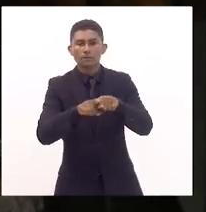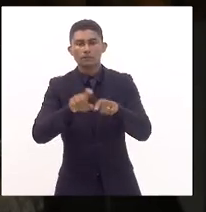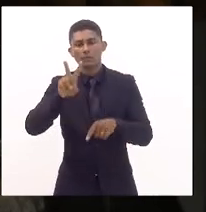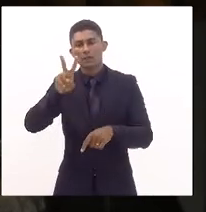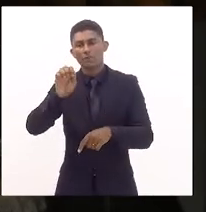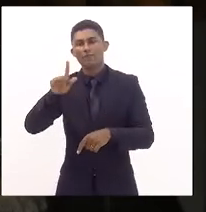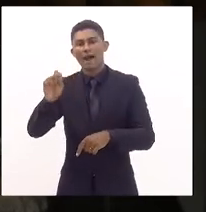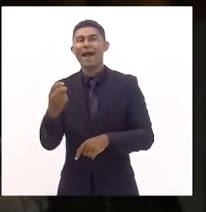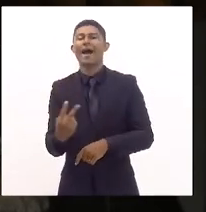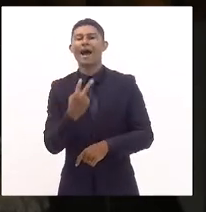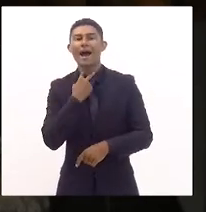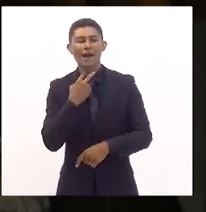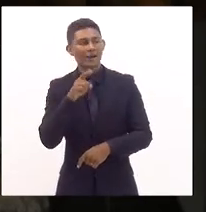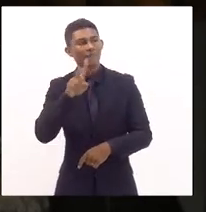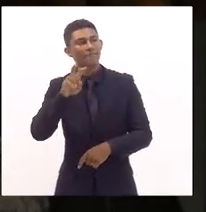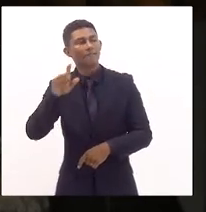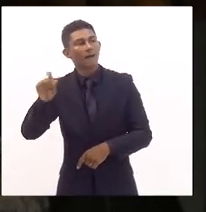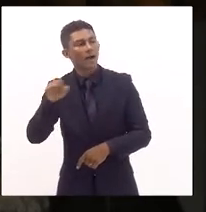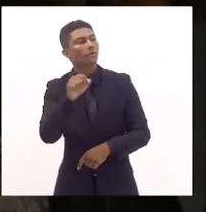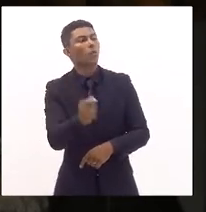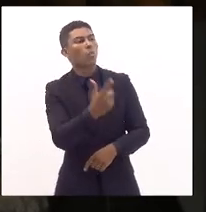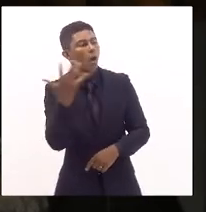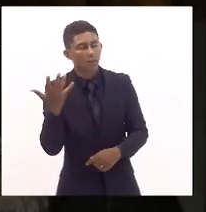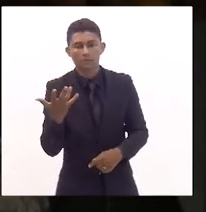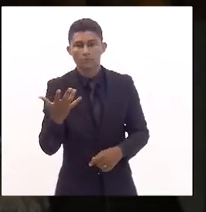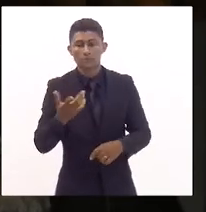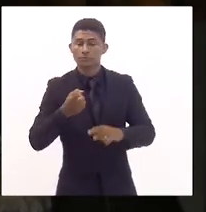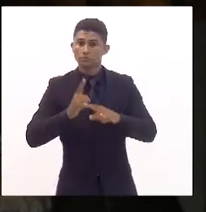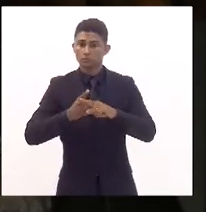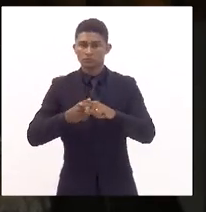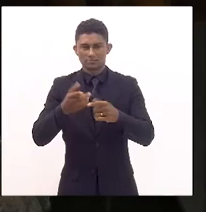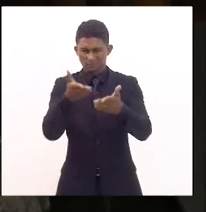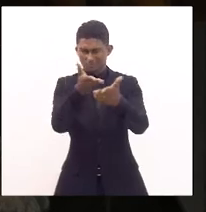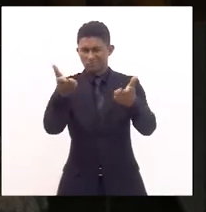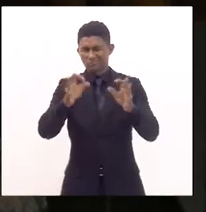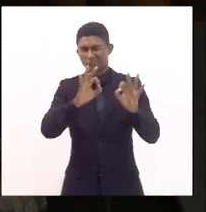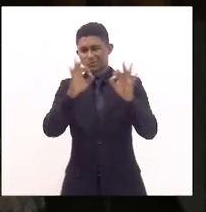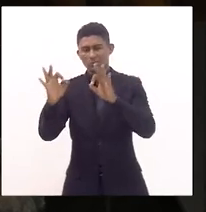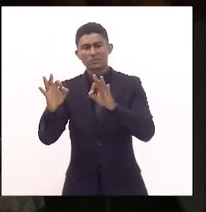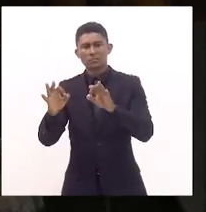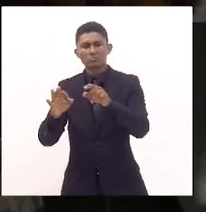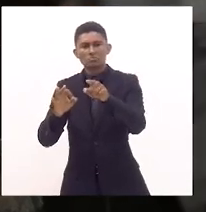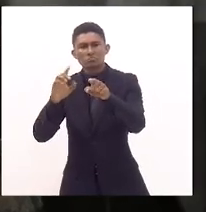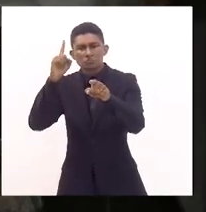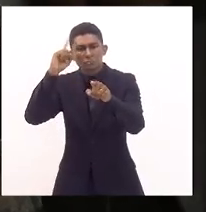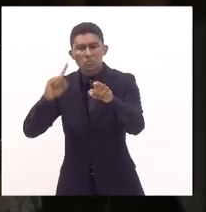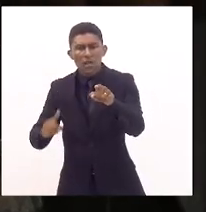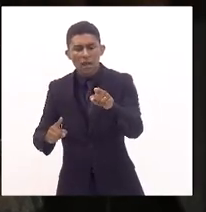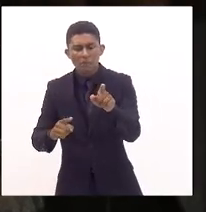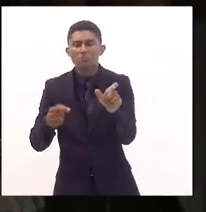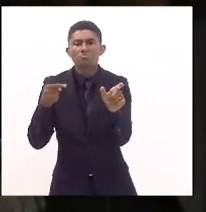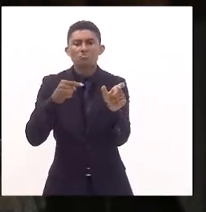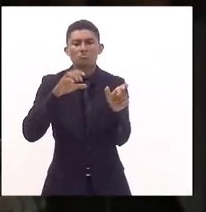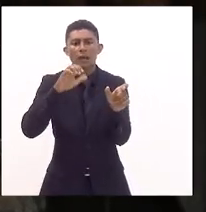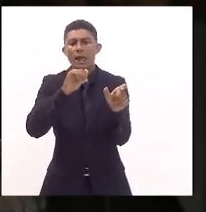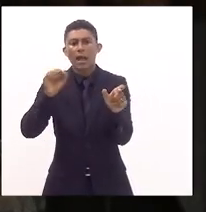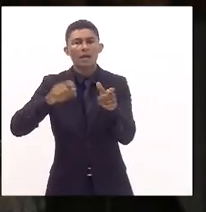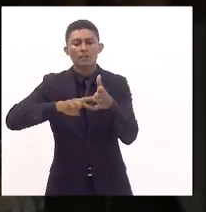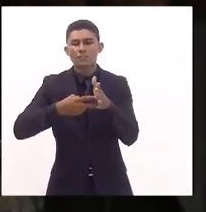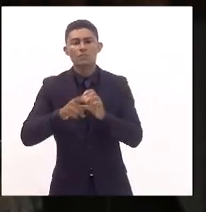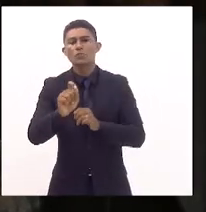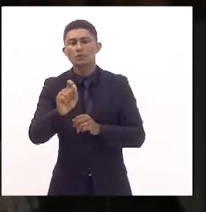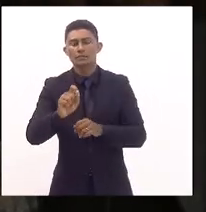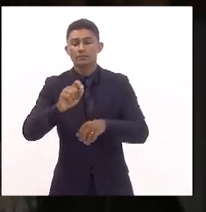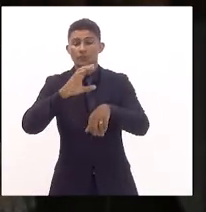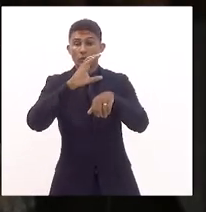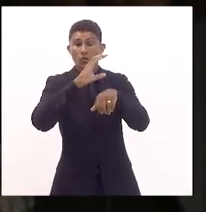será disponibilizado para o CAIS. Para muitos que nos acompanham e não sabem o que significa CAIS, CAIS é o curso